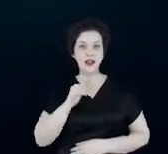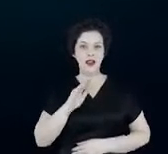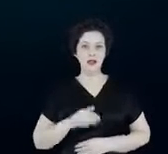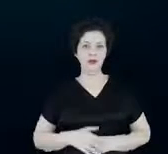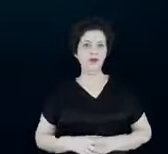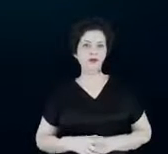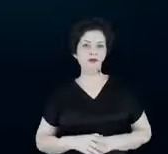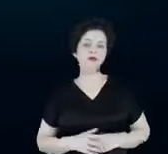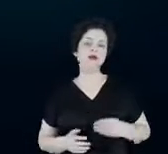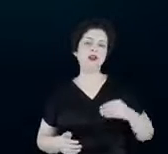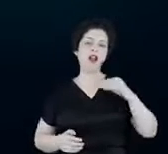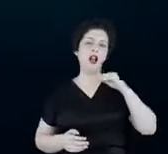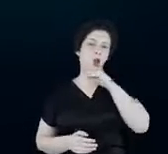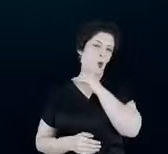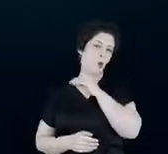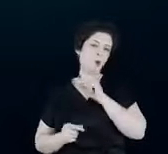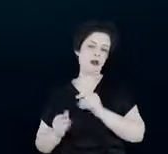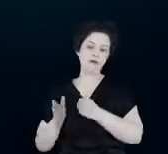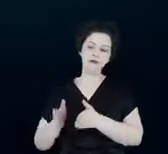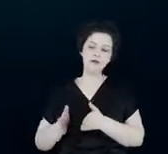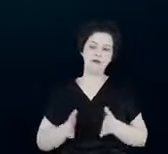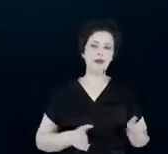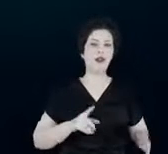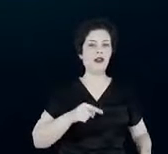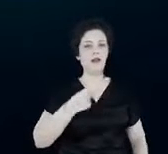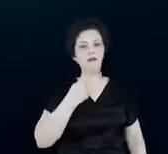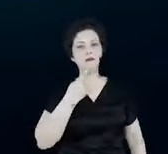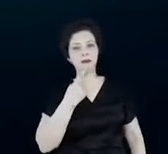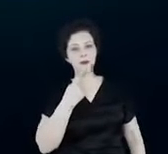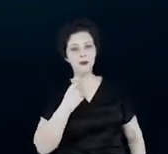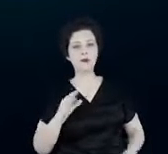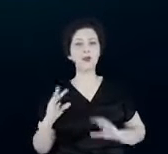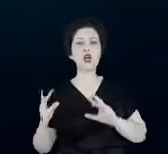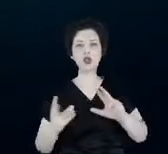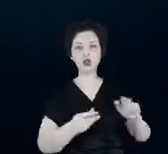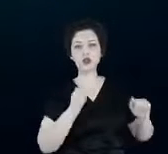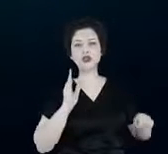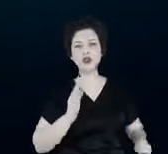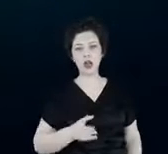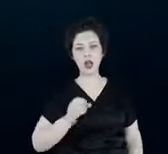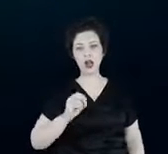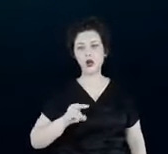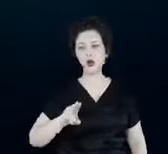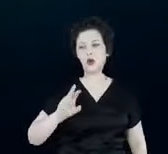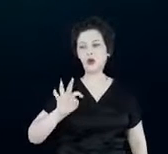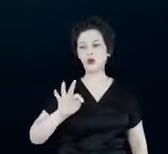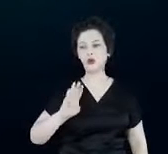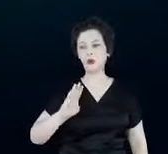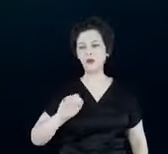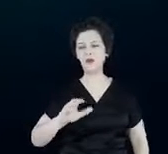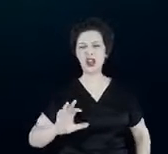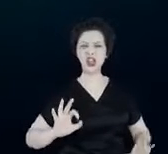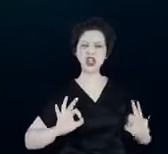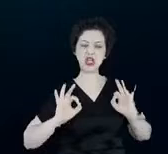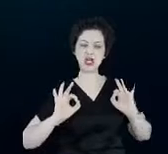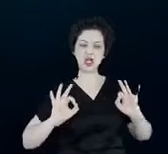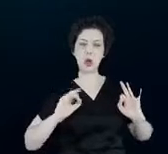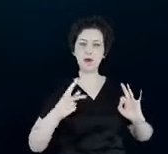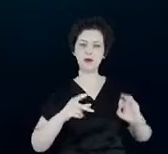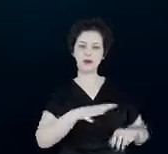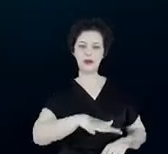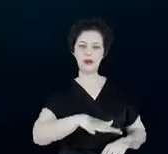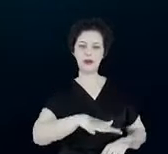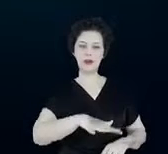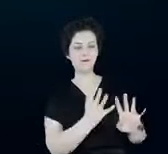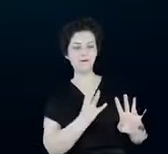claro que alguns momentos vamos ser pontos vermelhos todo mundo já foi dormir já foi no Outback é um restaurante muito bom da sua região sabe o que que